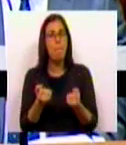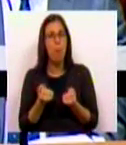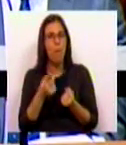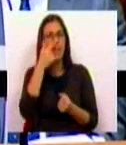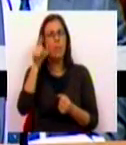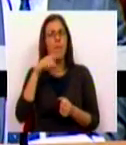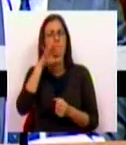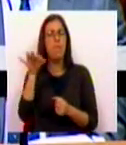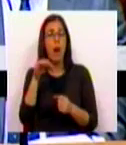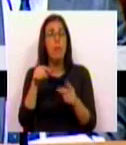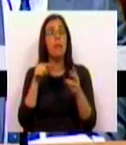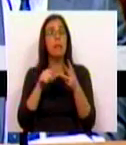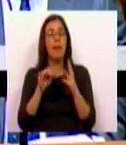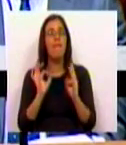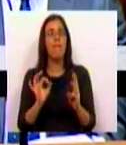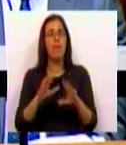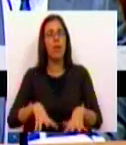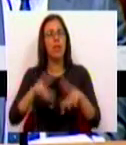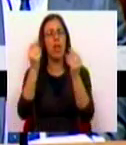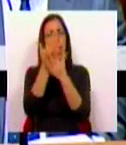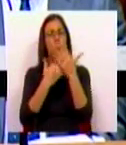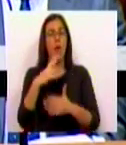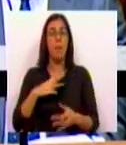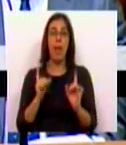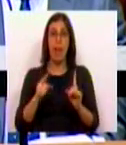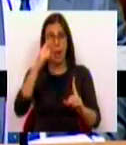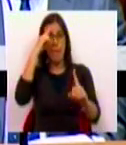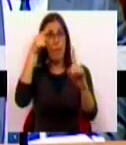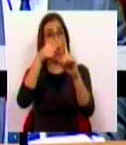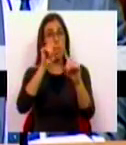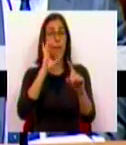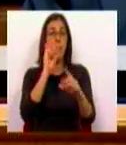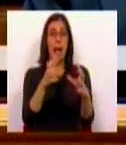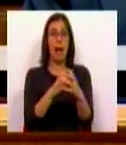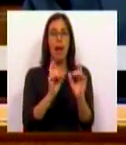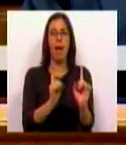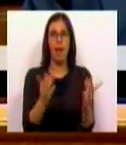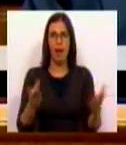das famílias e o instrumento ao serviço do desenvolvimento da economia portuguesa. Esta é a missão da Caixa Geral de Depósitos.